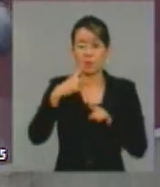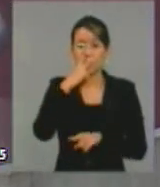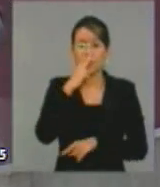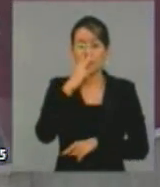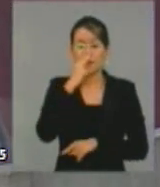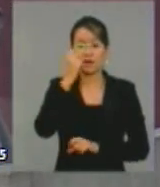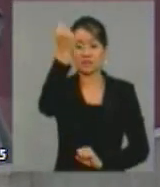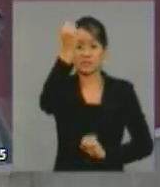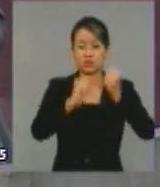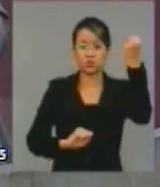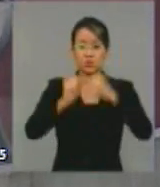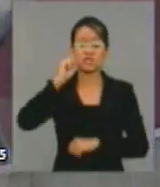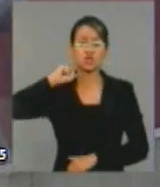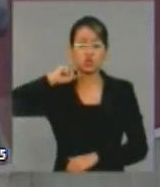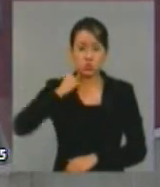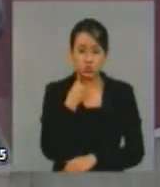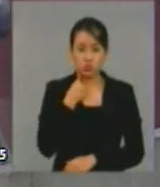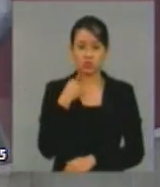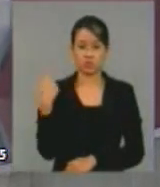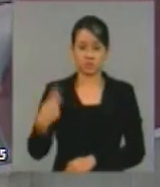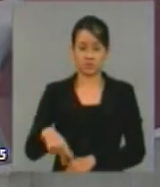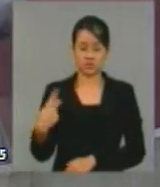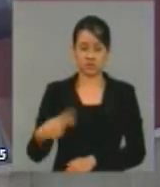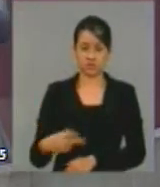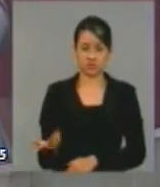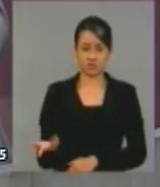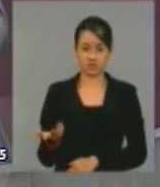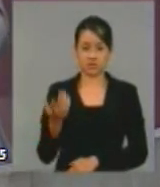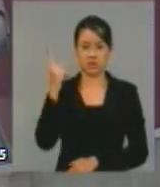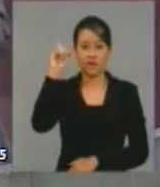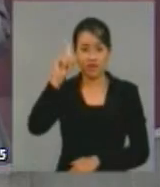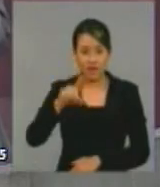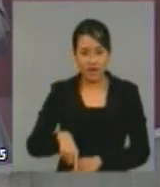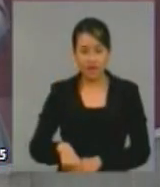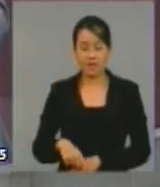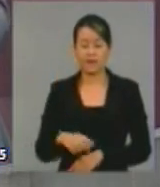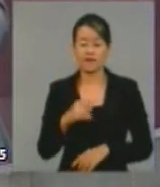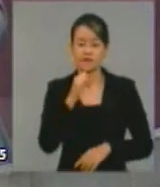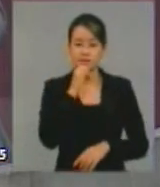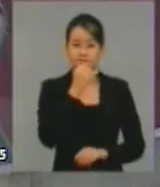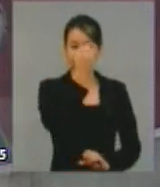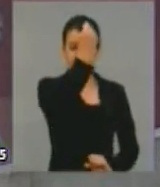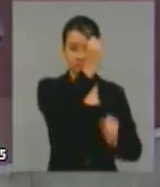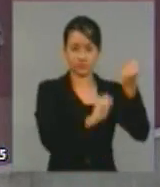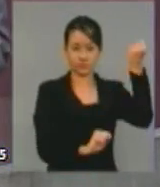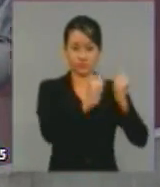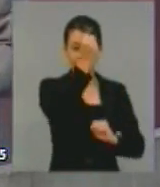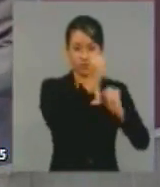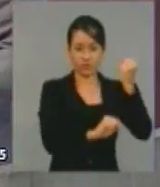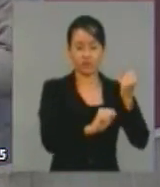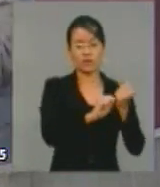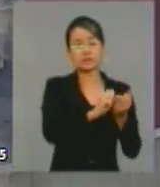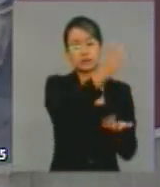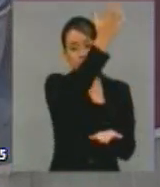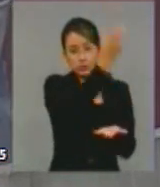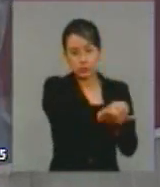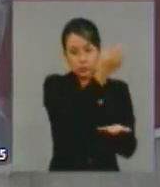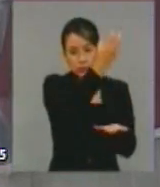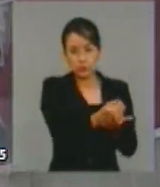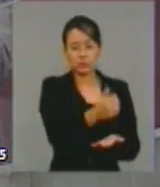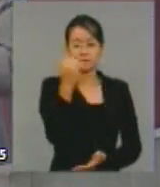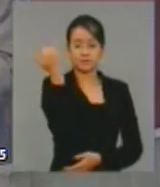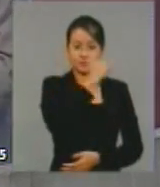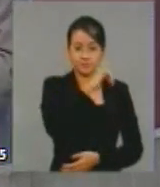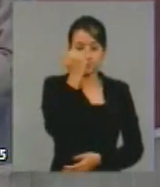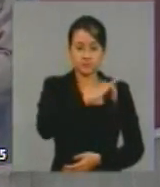estamos recebendo indústria suja, que são consumidoras em larga escala de energia e de água. Será que a